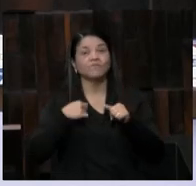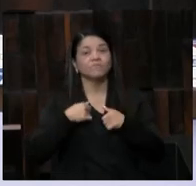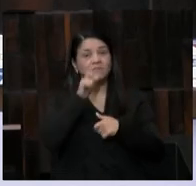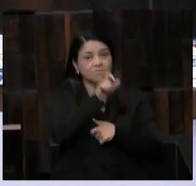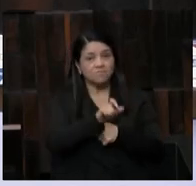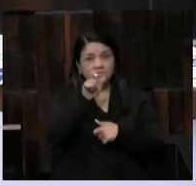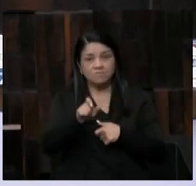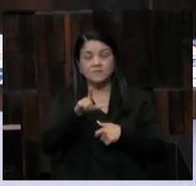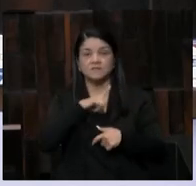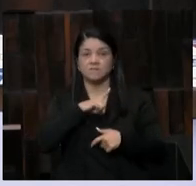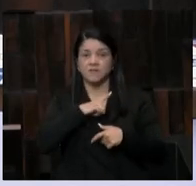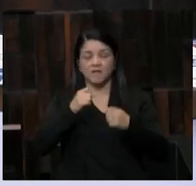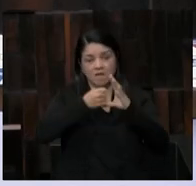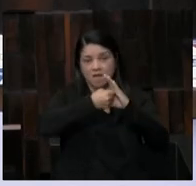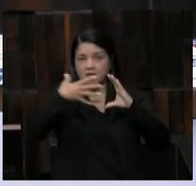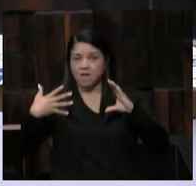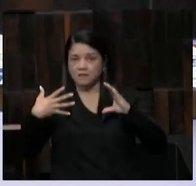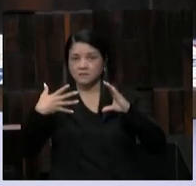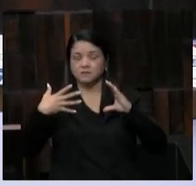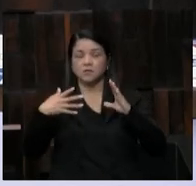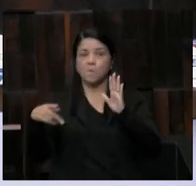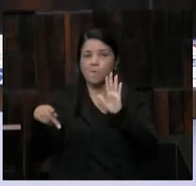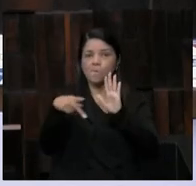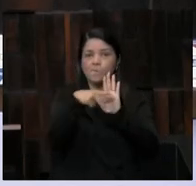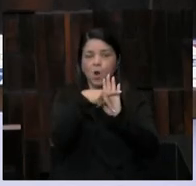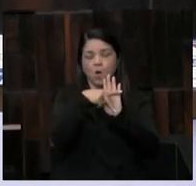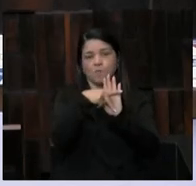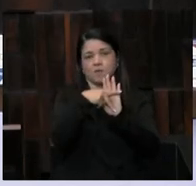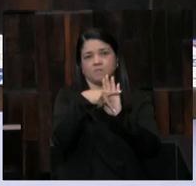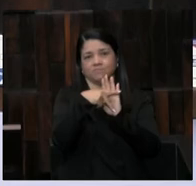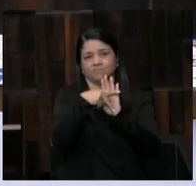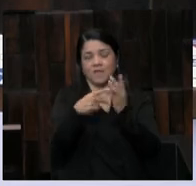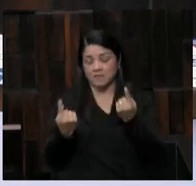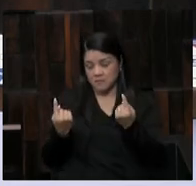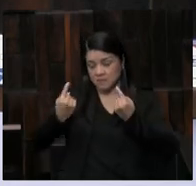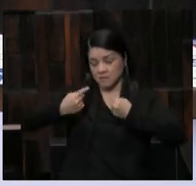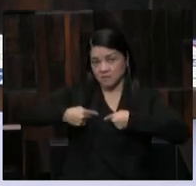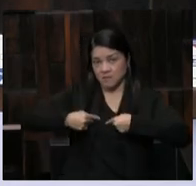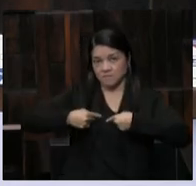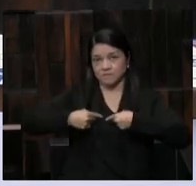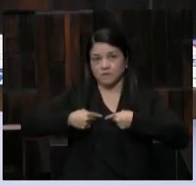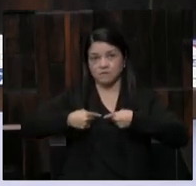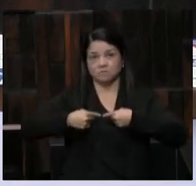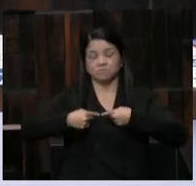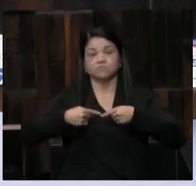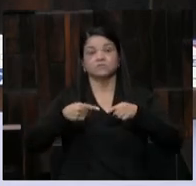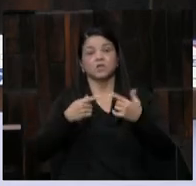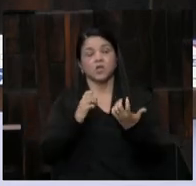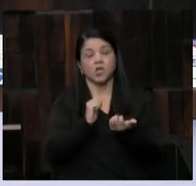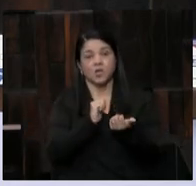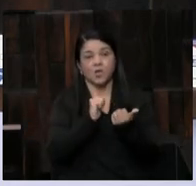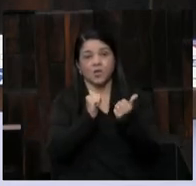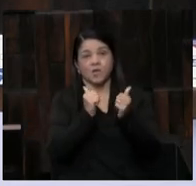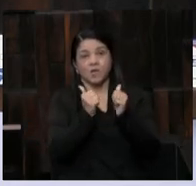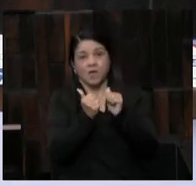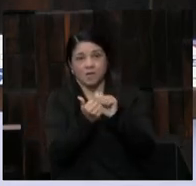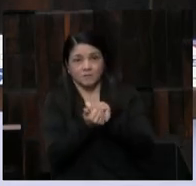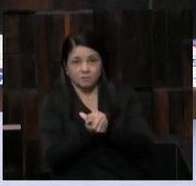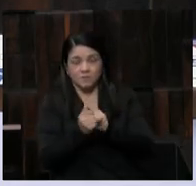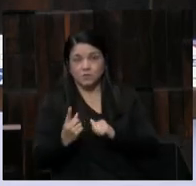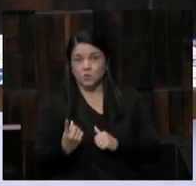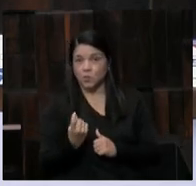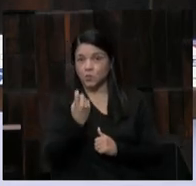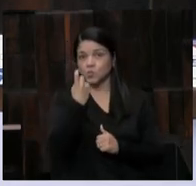elas possuem algumas características próprias que lhes trazem desafios e recompensas únicas. É